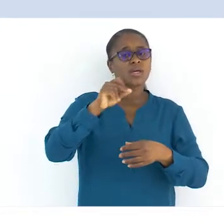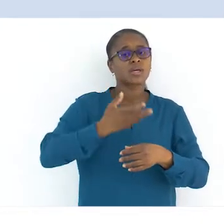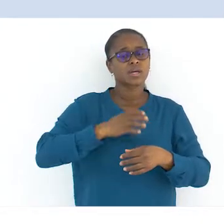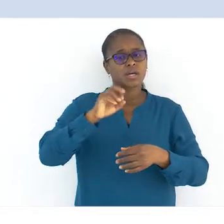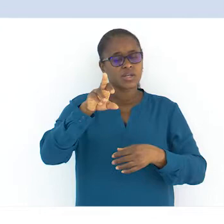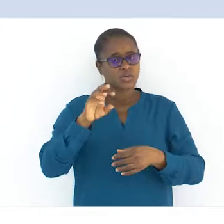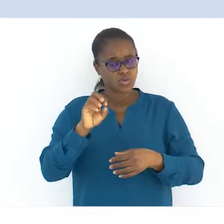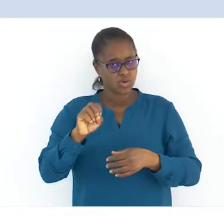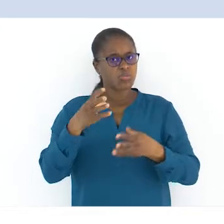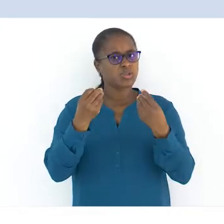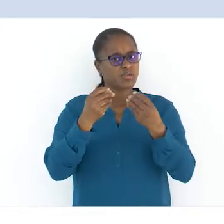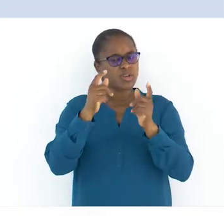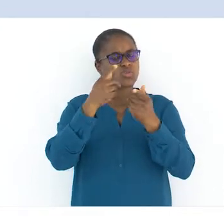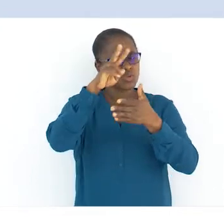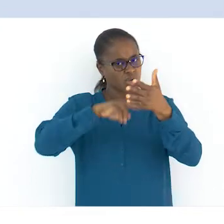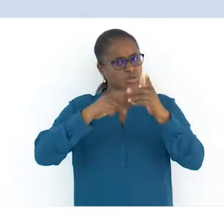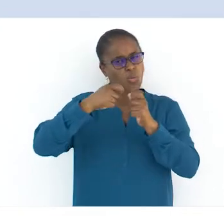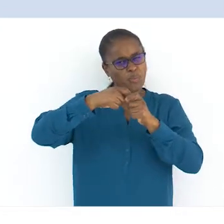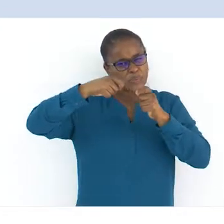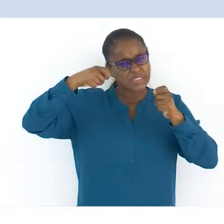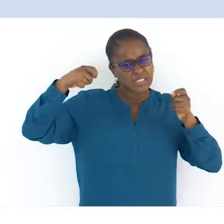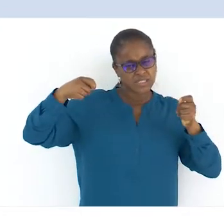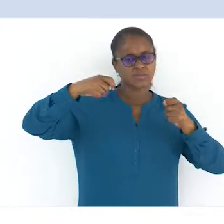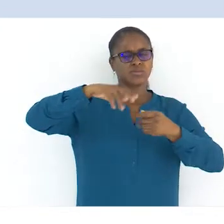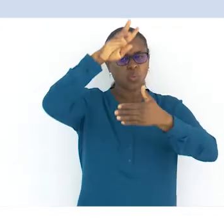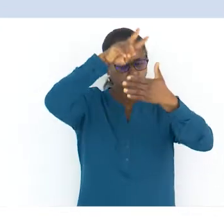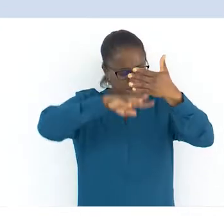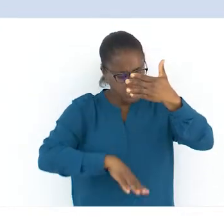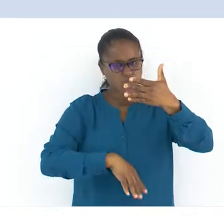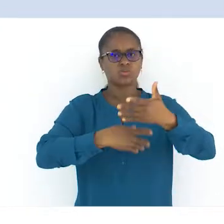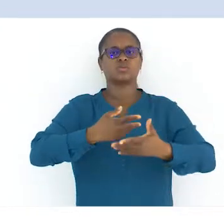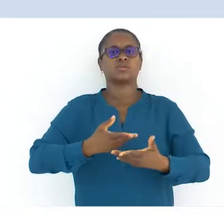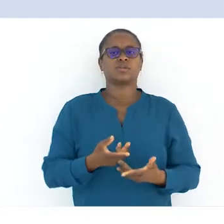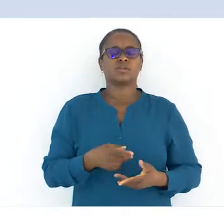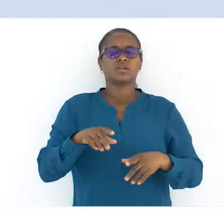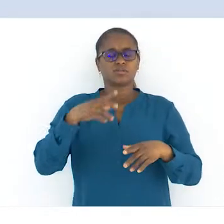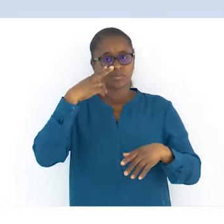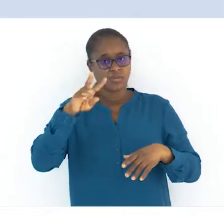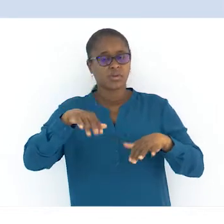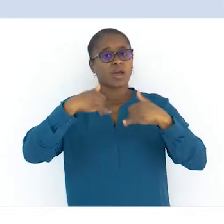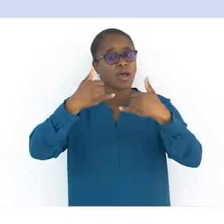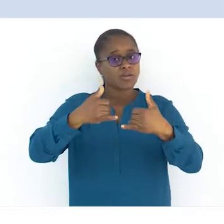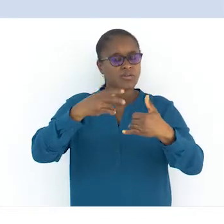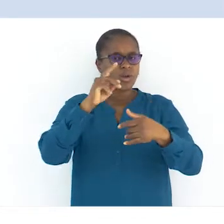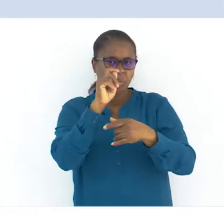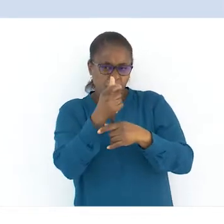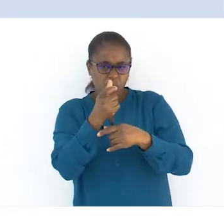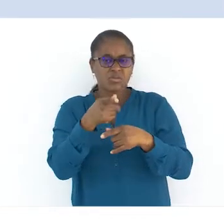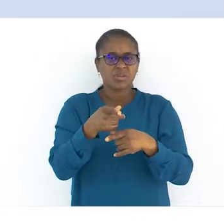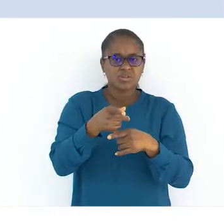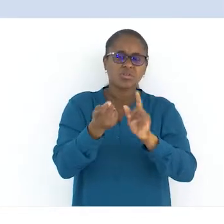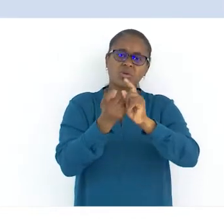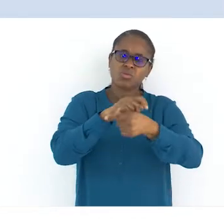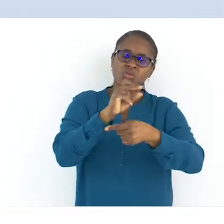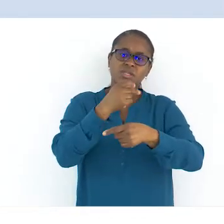texto dramático, a ação divide-se em atos e cenas, que vamos ver daqui a pouco. Neste caso, muda-se de ato